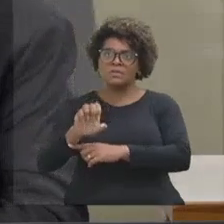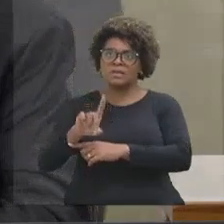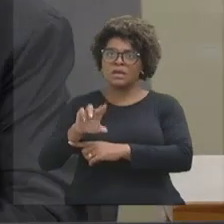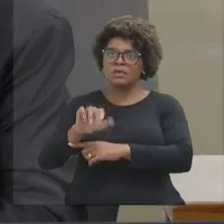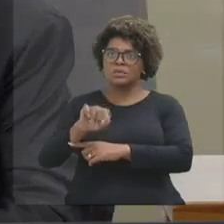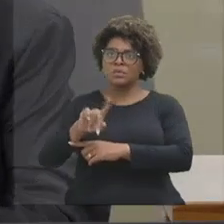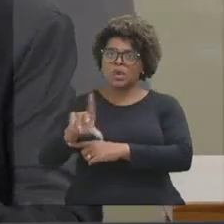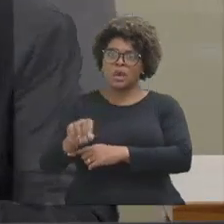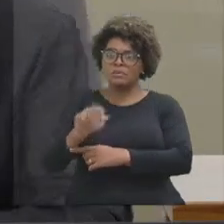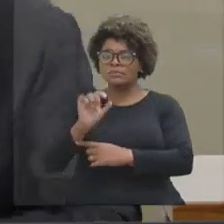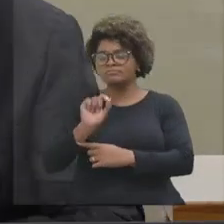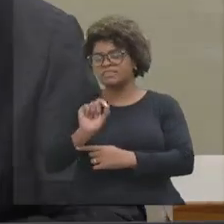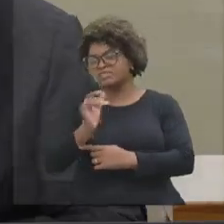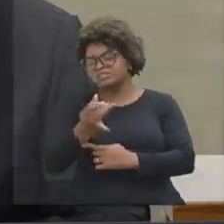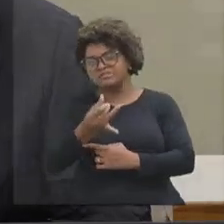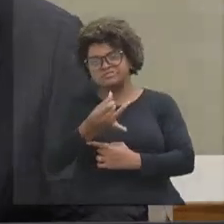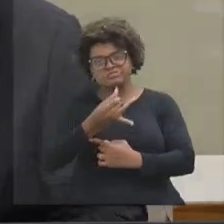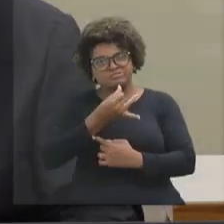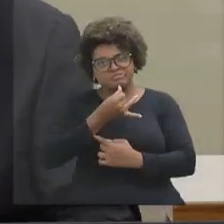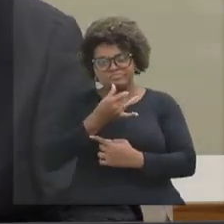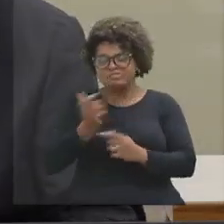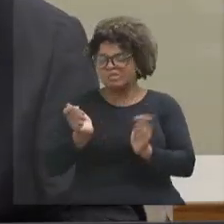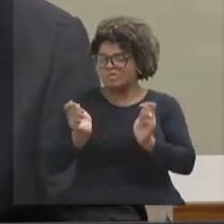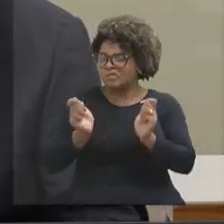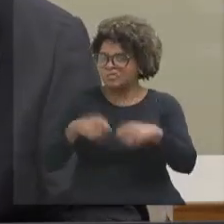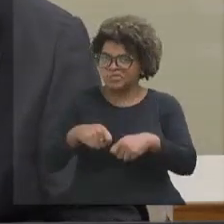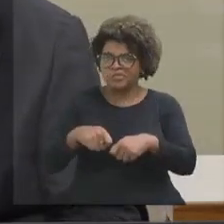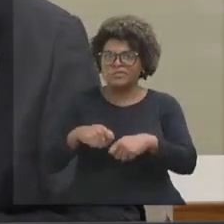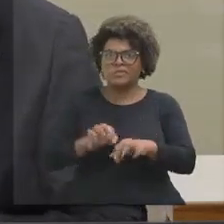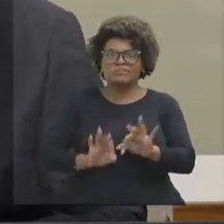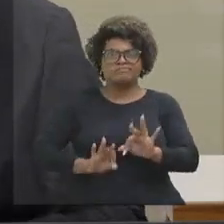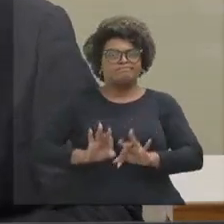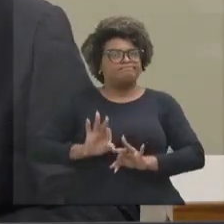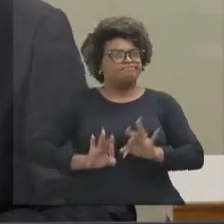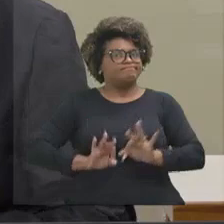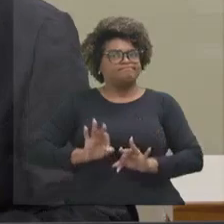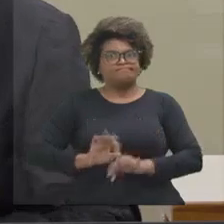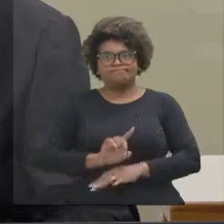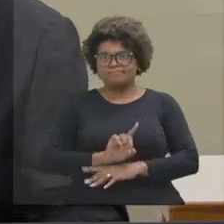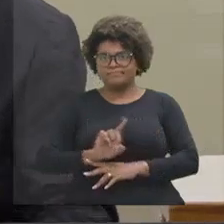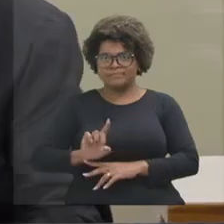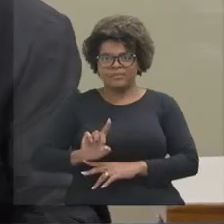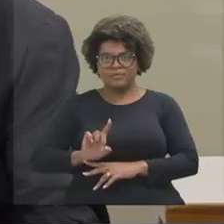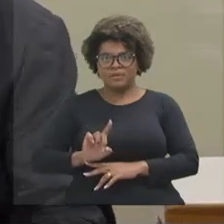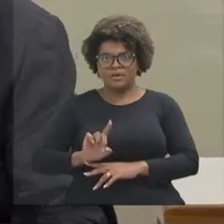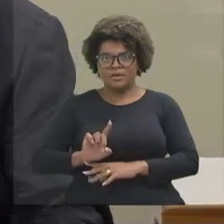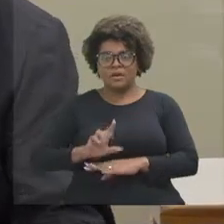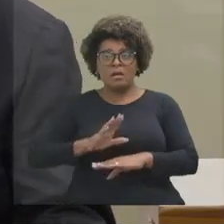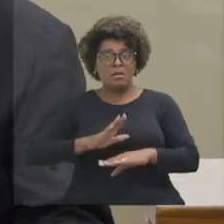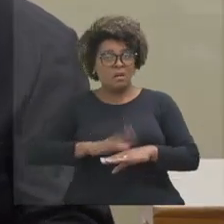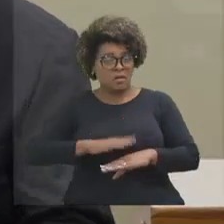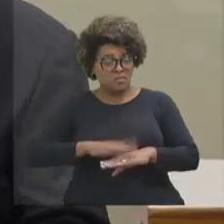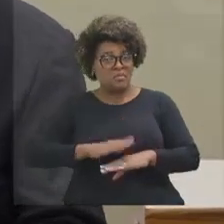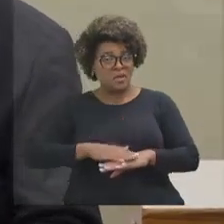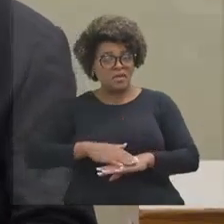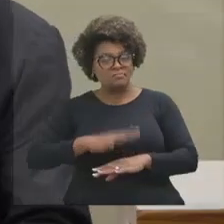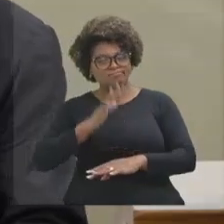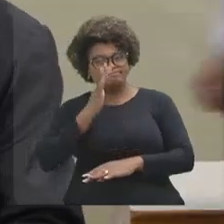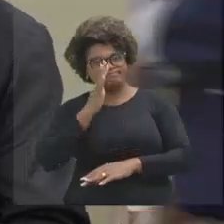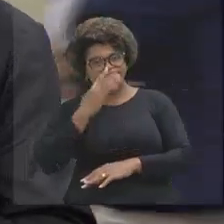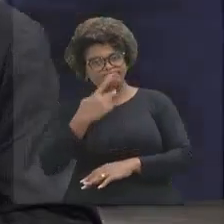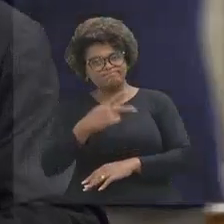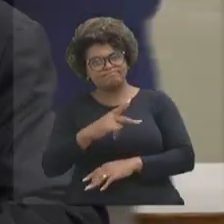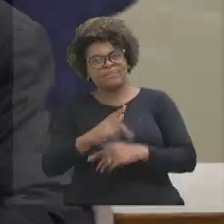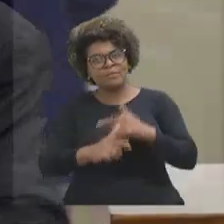a capacidade de reorganizar aí eu pessoalmente sou um admirador do seu trabalho